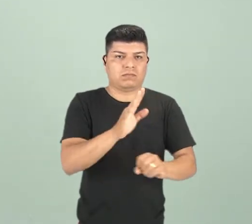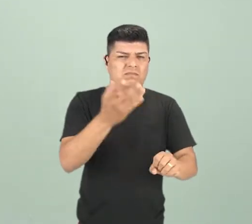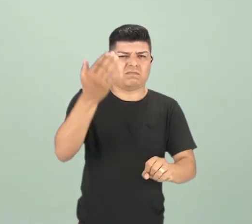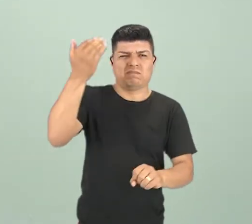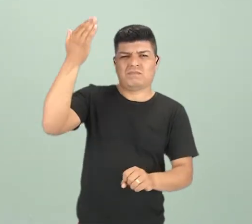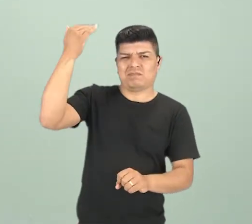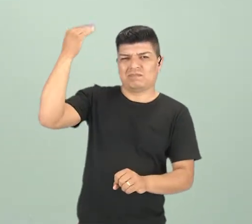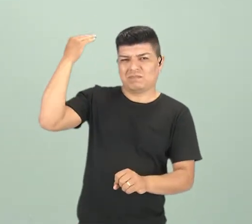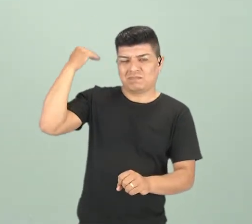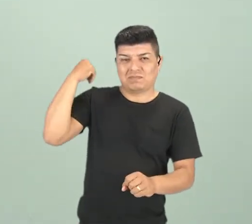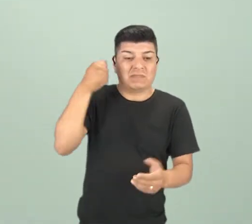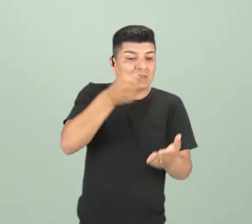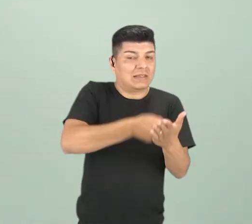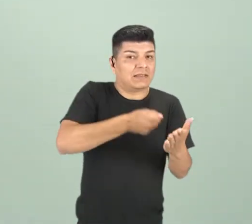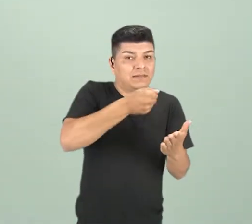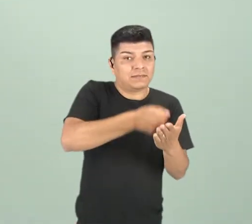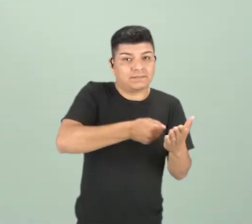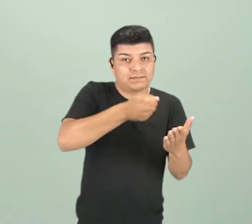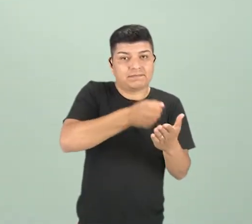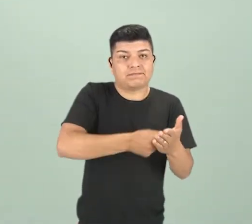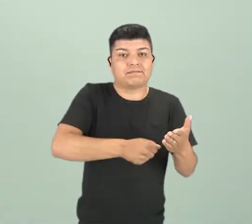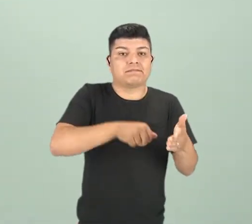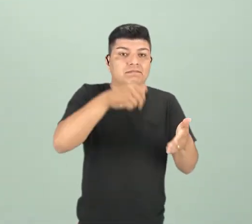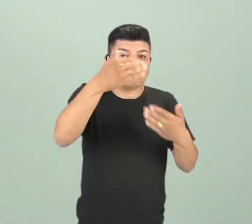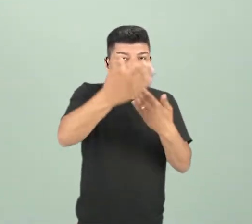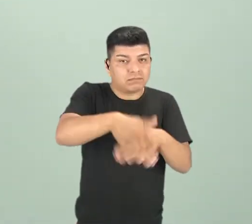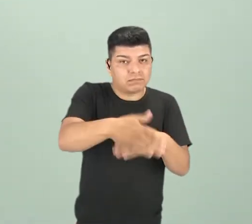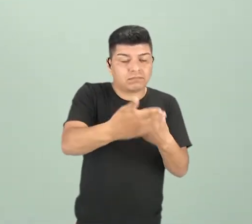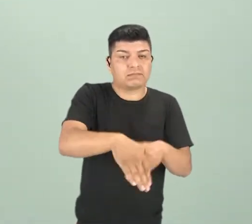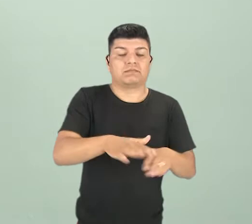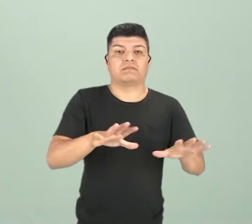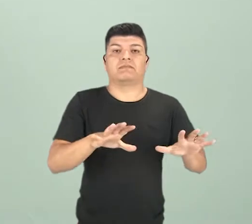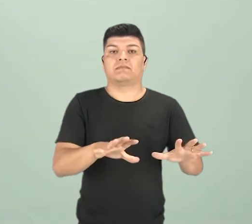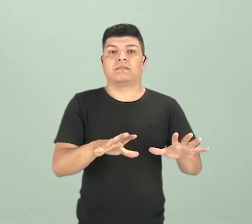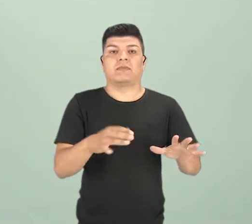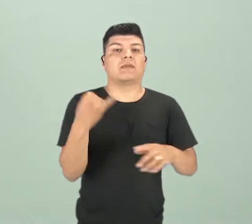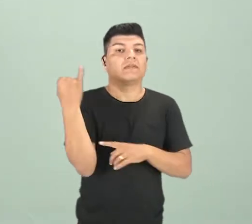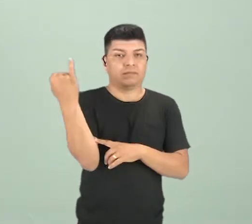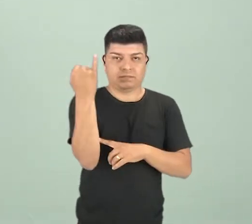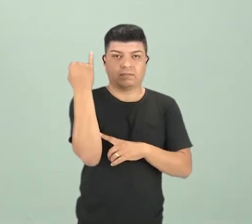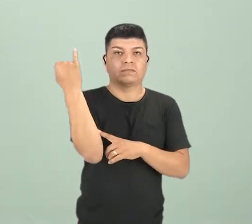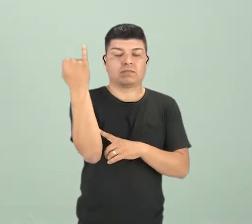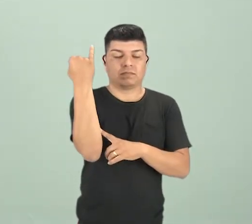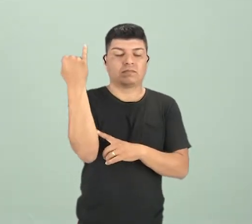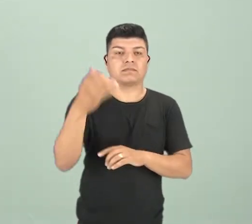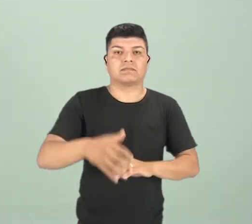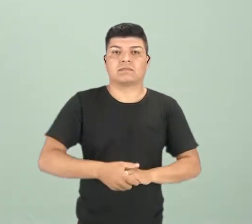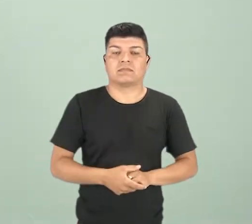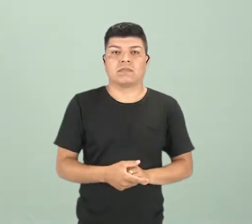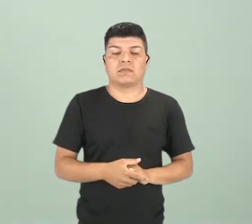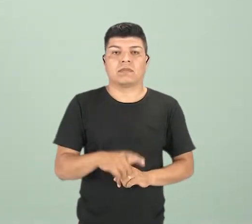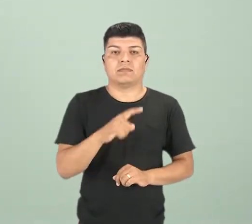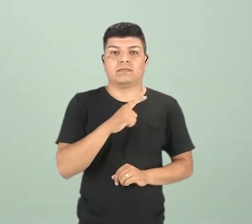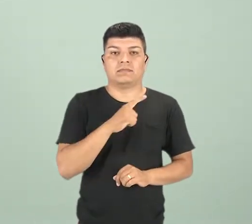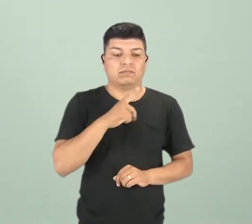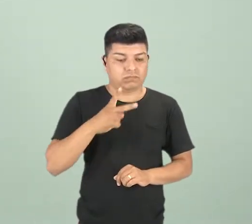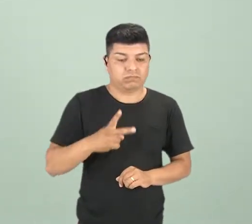aquele que é mais cobrado em sistemas de provas, enfim. Então ele é muito importante. Ele vem